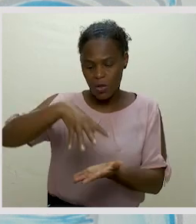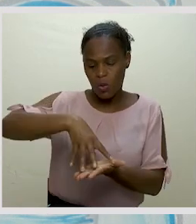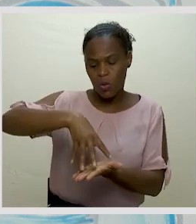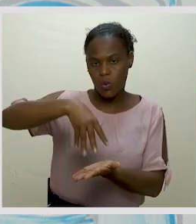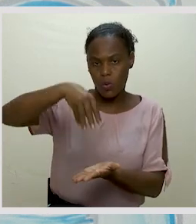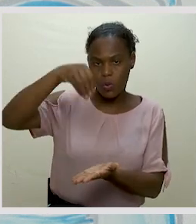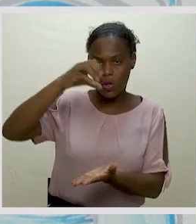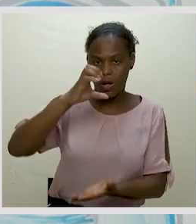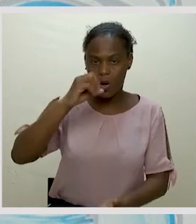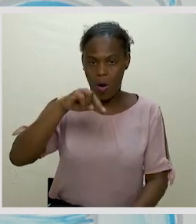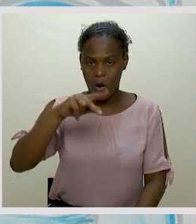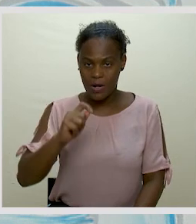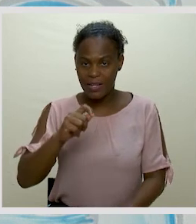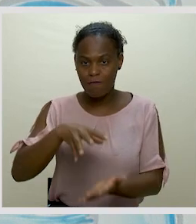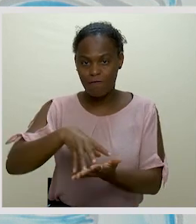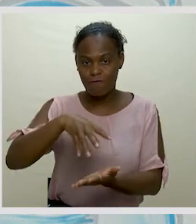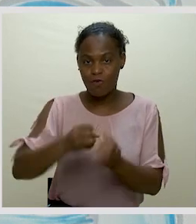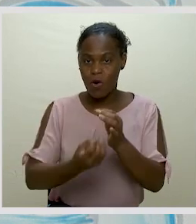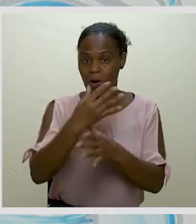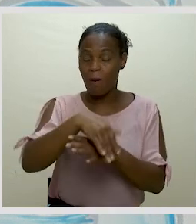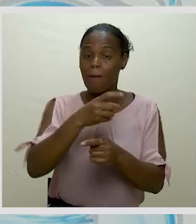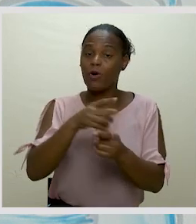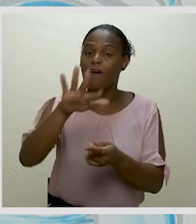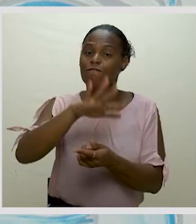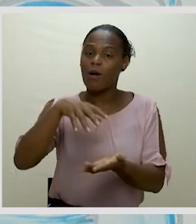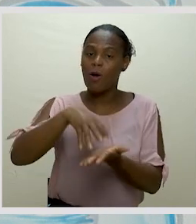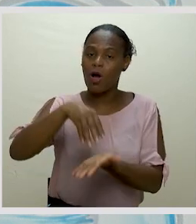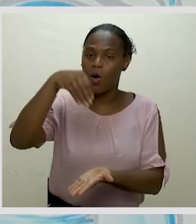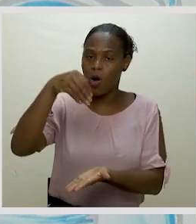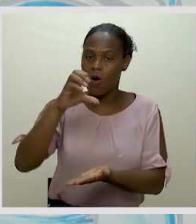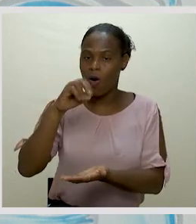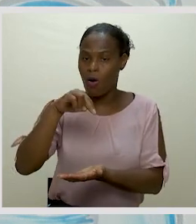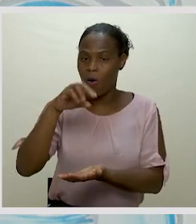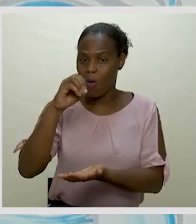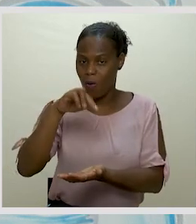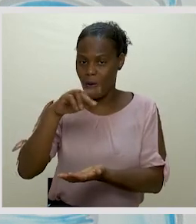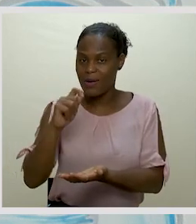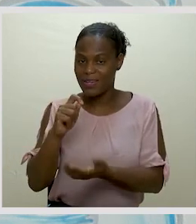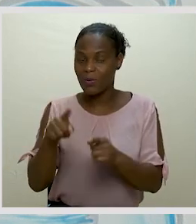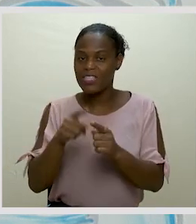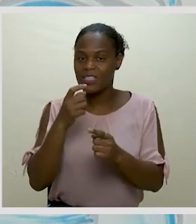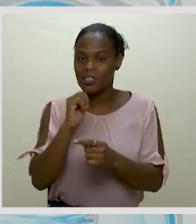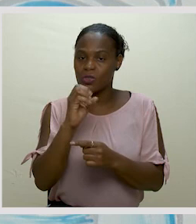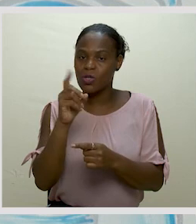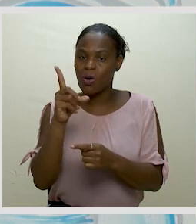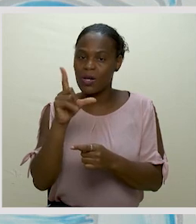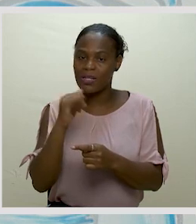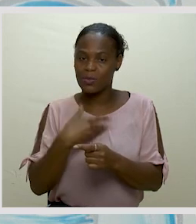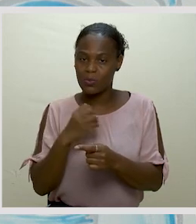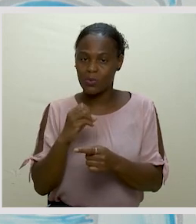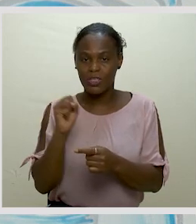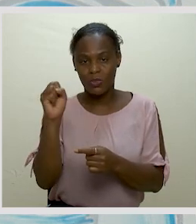cone vulcânico, exatamente porque tem o formato, a forma de um cone, que é um sólido geométrico que